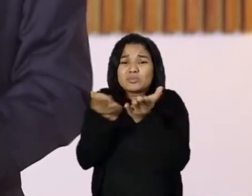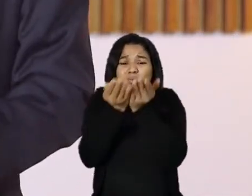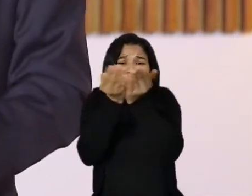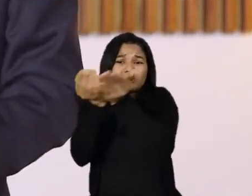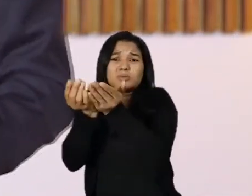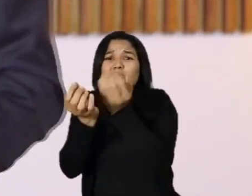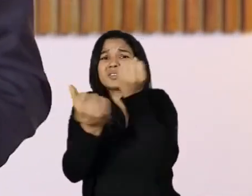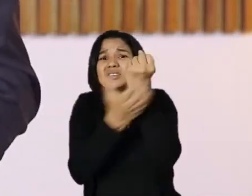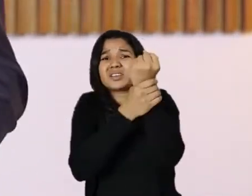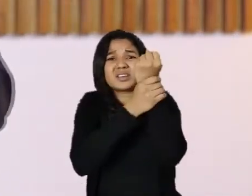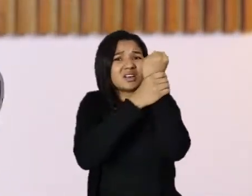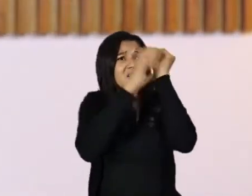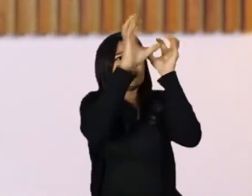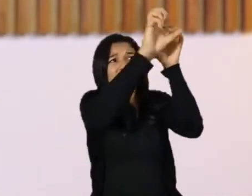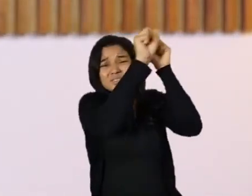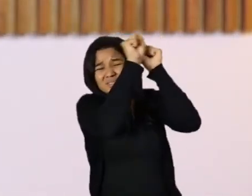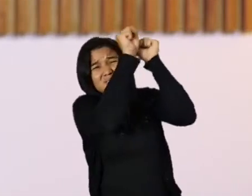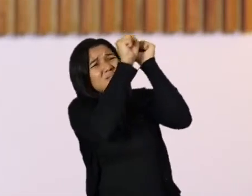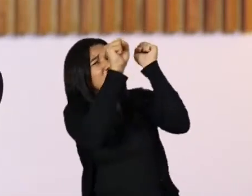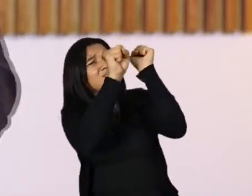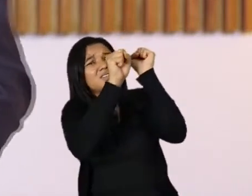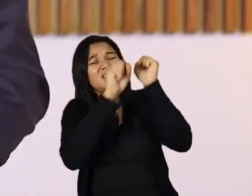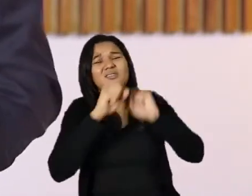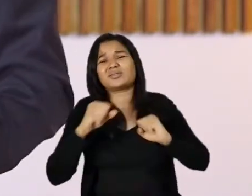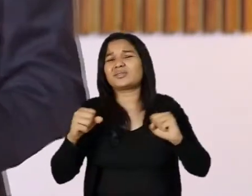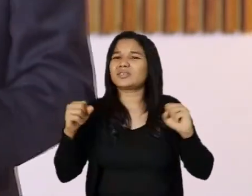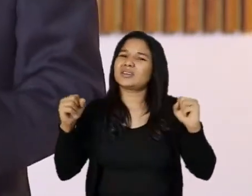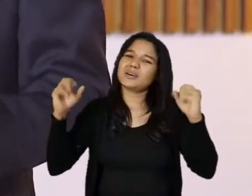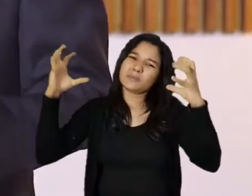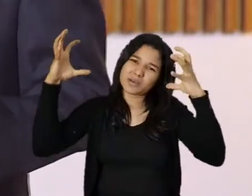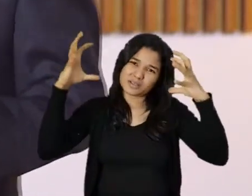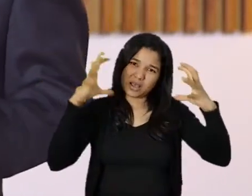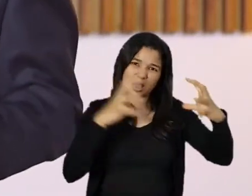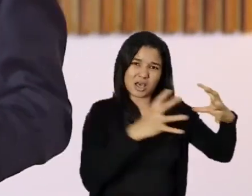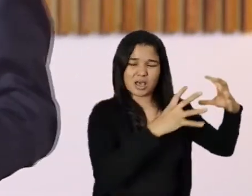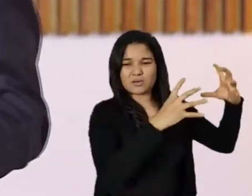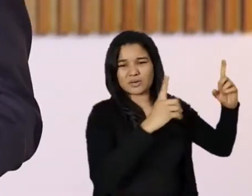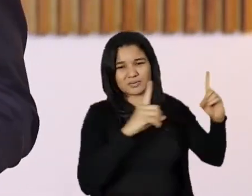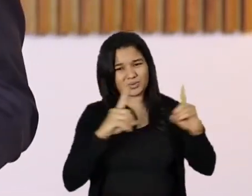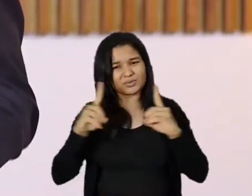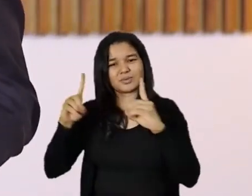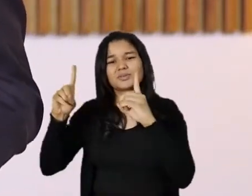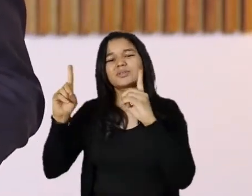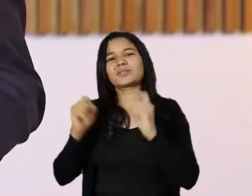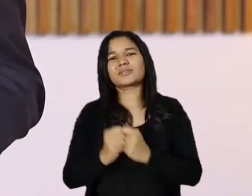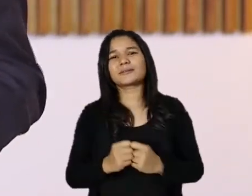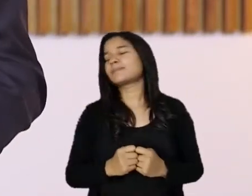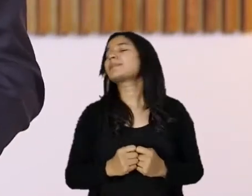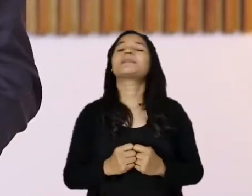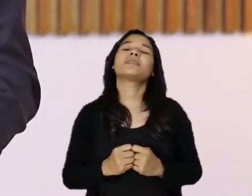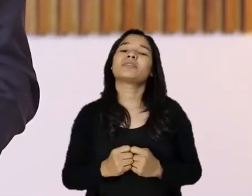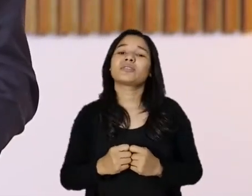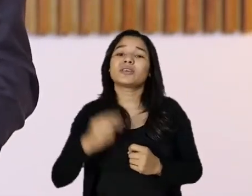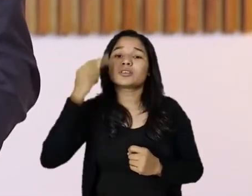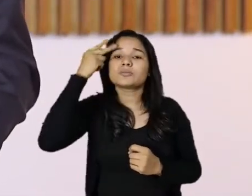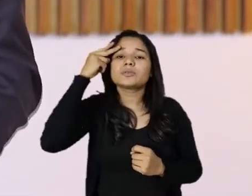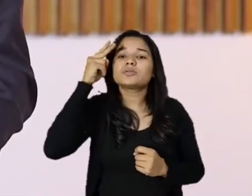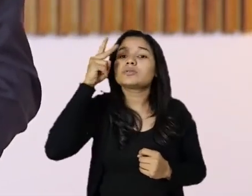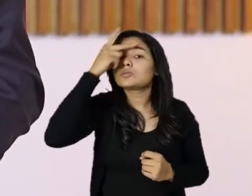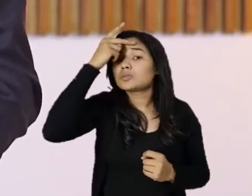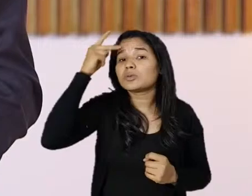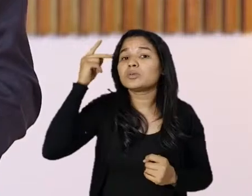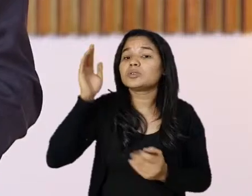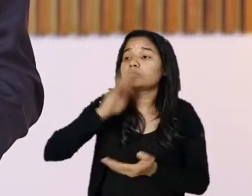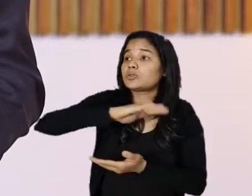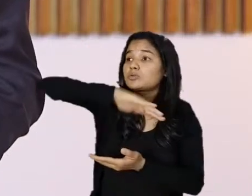essas pessoas. Havia algumas pessoas que subiram até o topo das mais altas montanhas que existia na